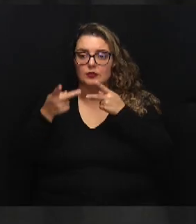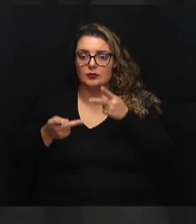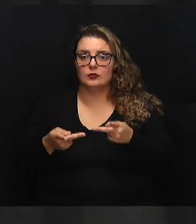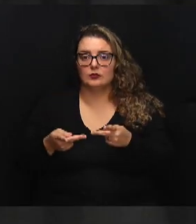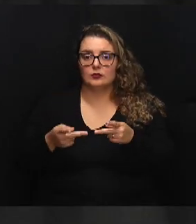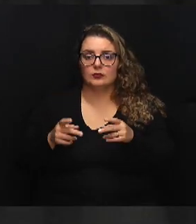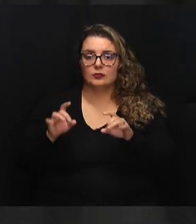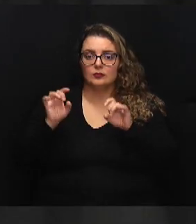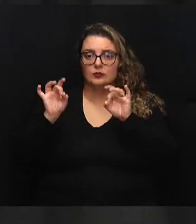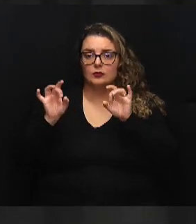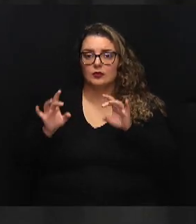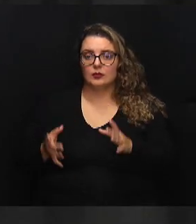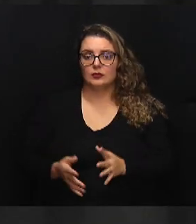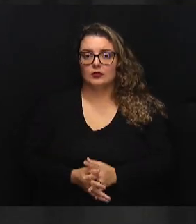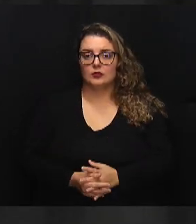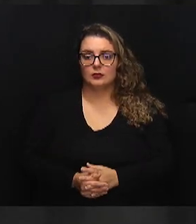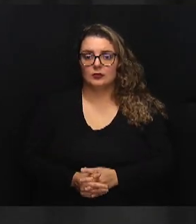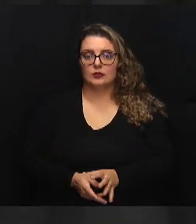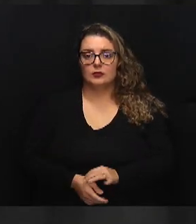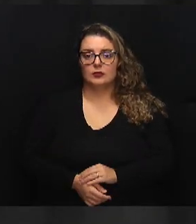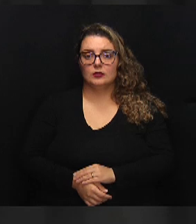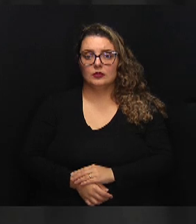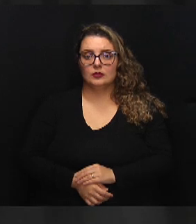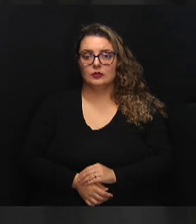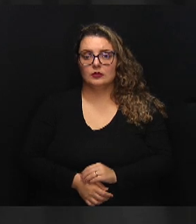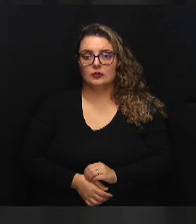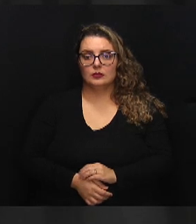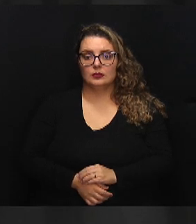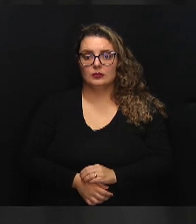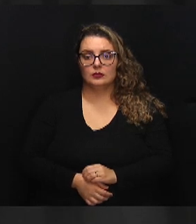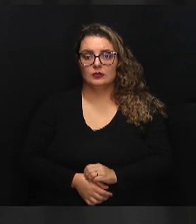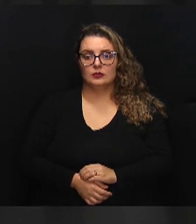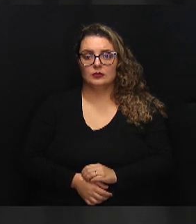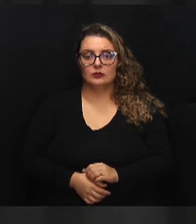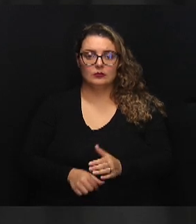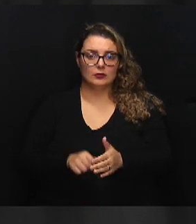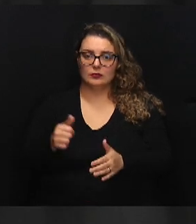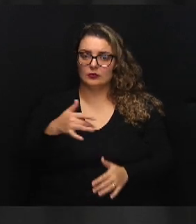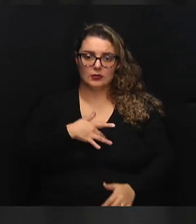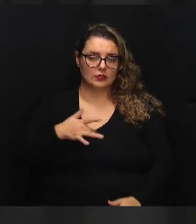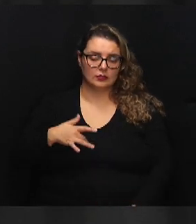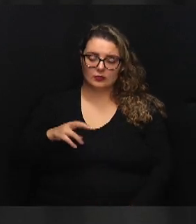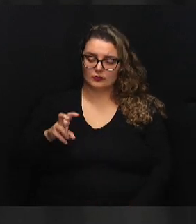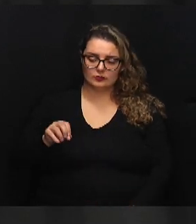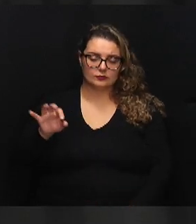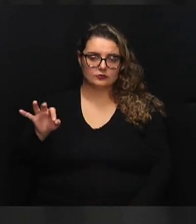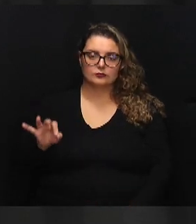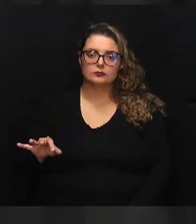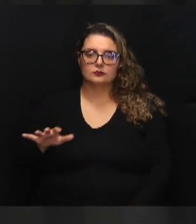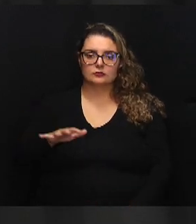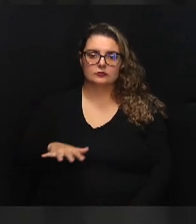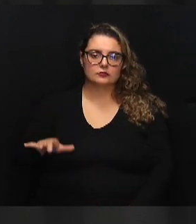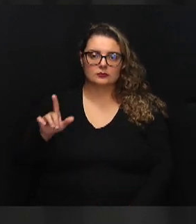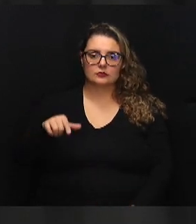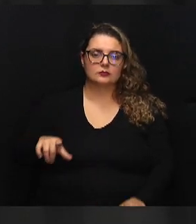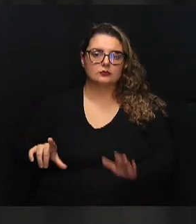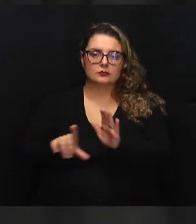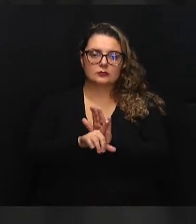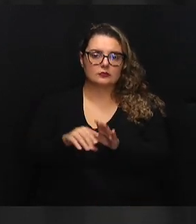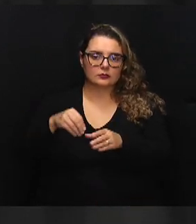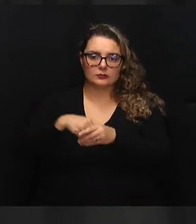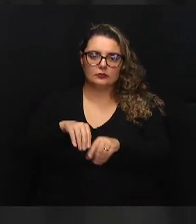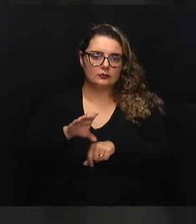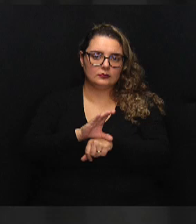olhar especial, sem ser primeiro é a saúde, que você tem que destinar 50%, que isso é lei, está na